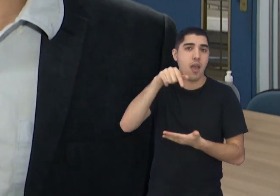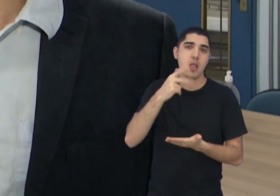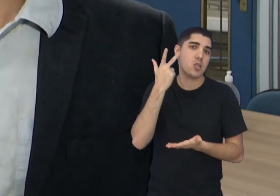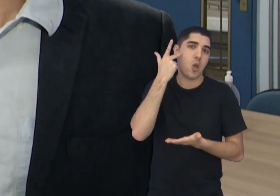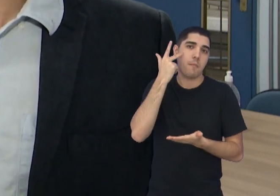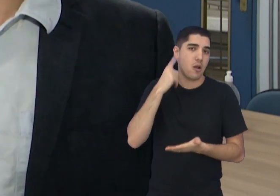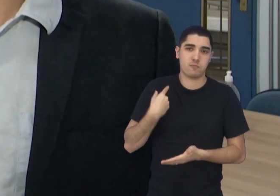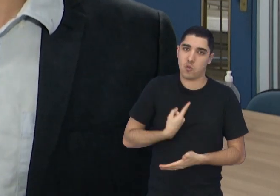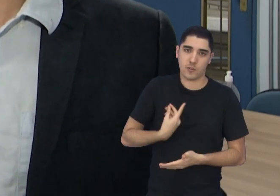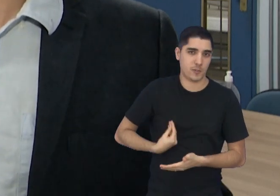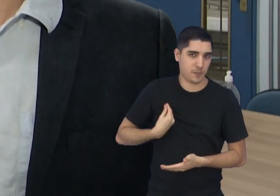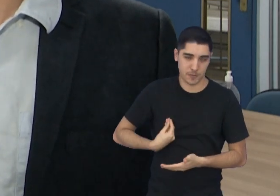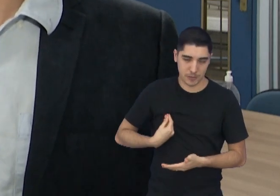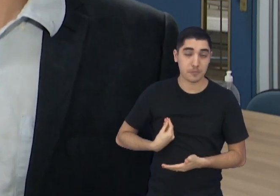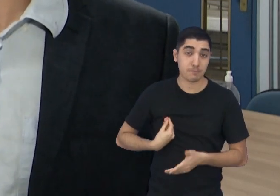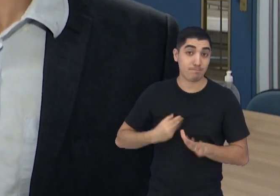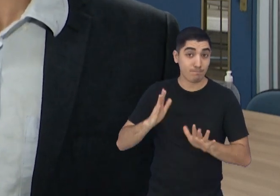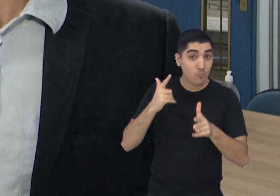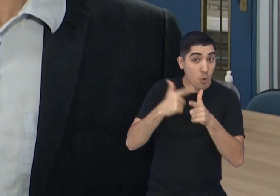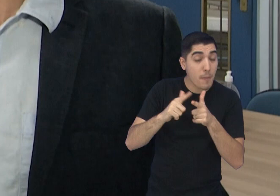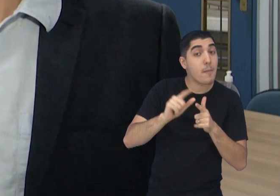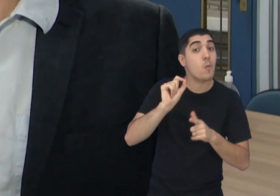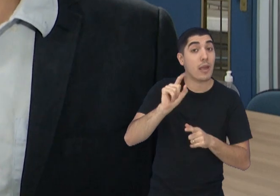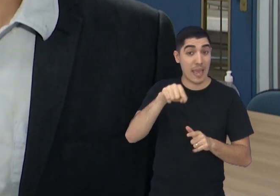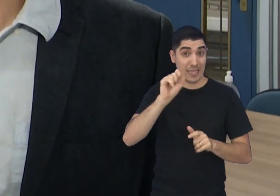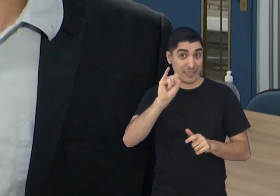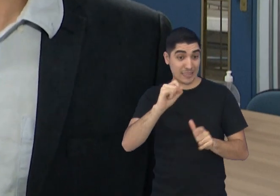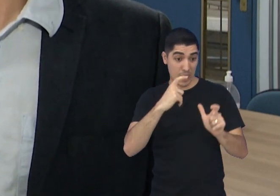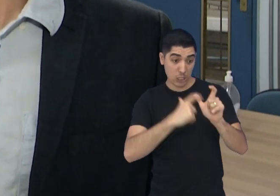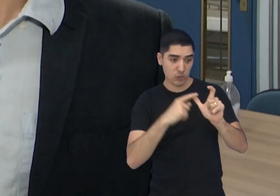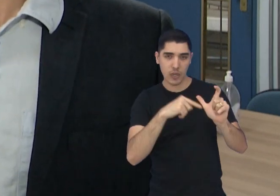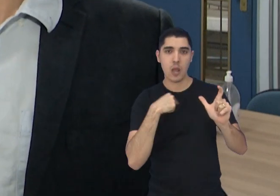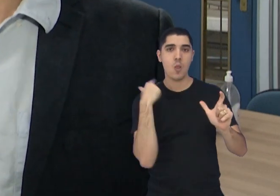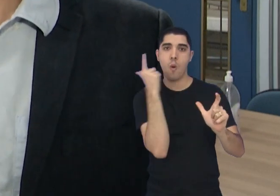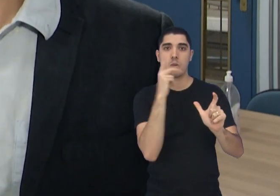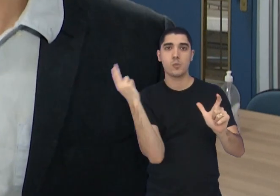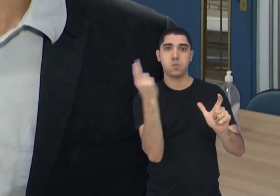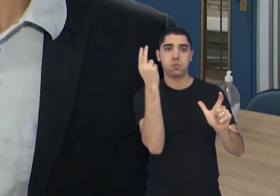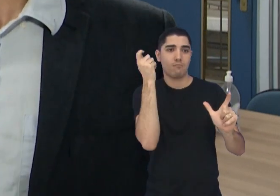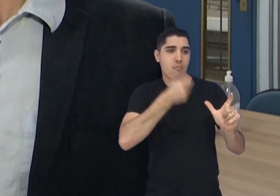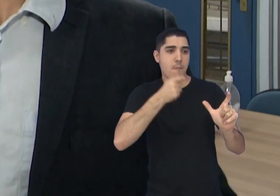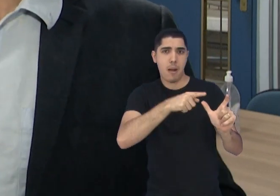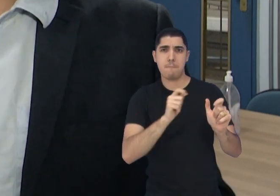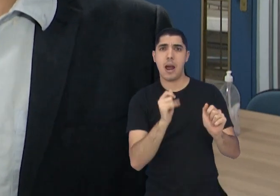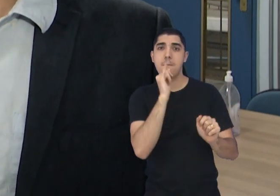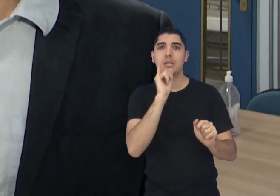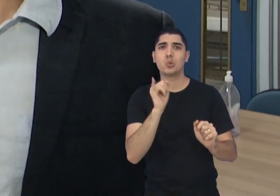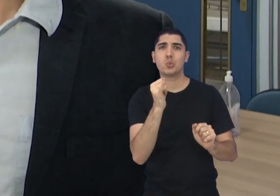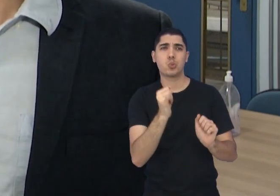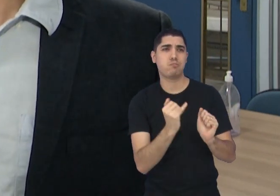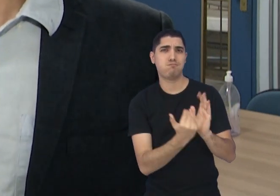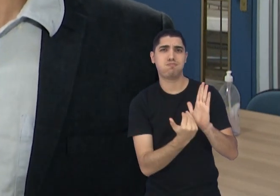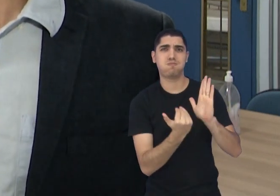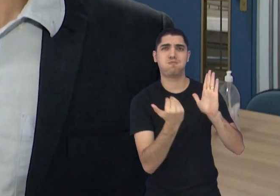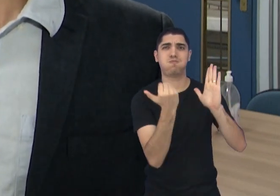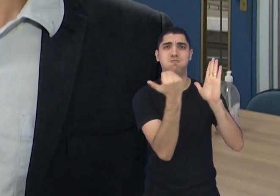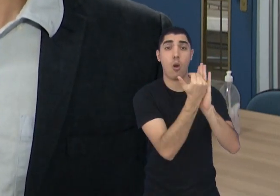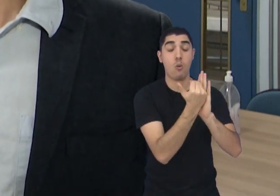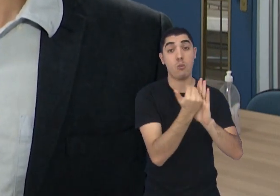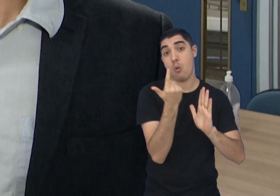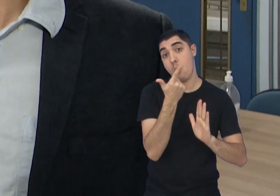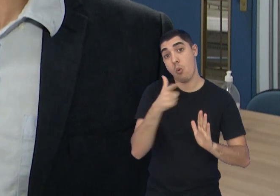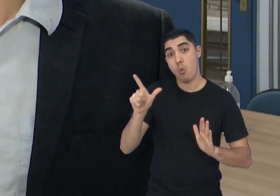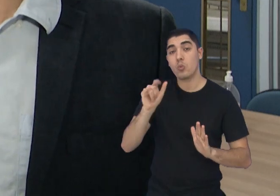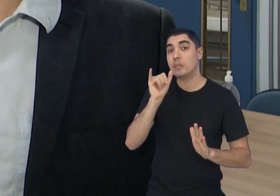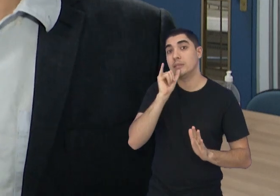nossa vida. O problema é quando essa dívida se torna impagável, vamos dizer assim, que a gente tem inadimplência e, em casos mais extremos, um